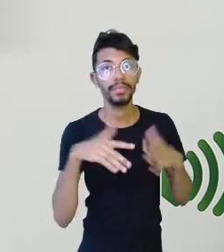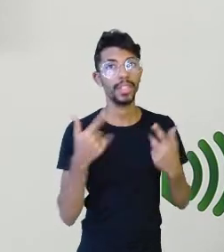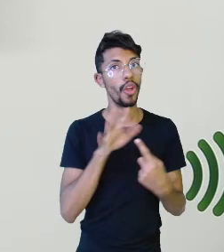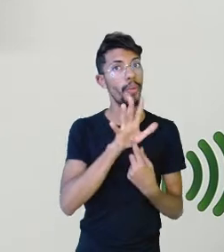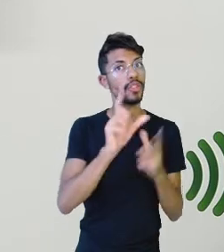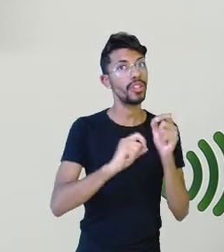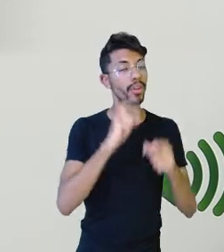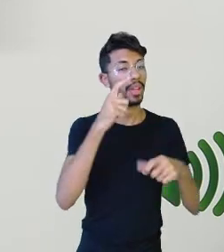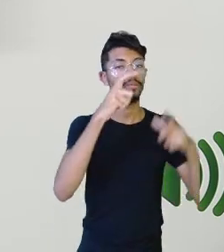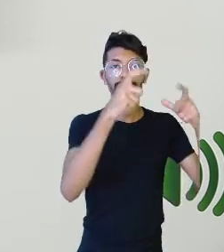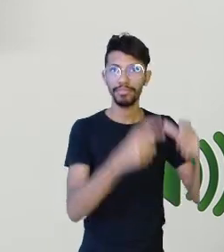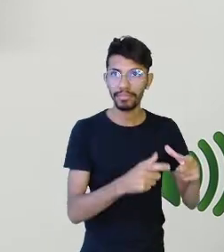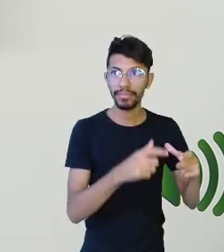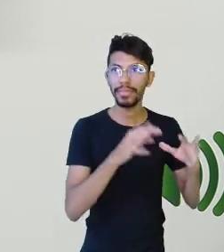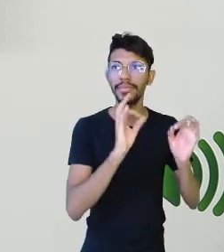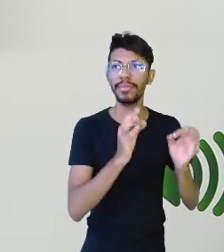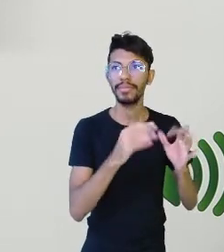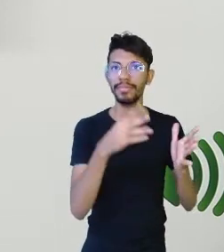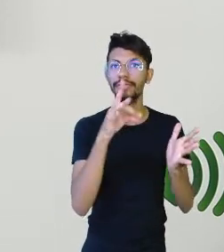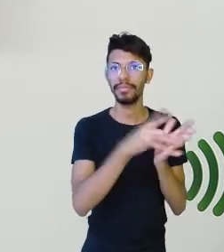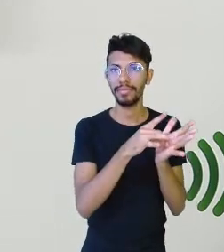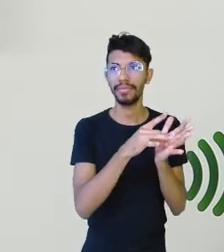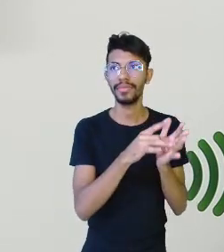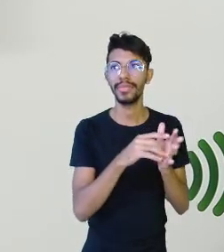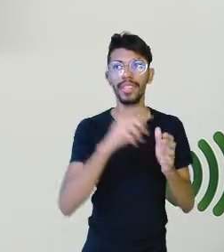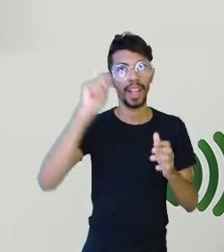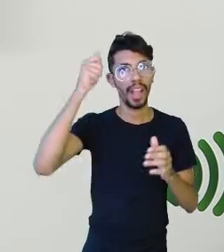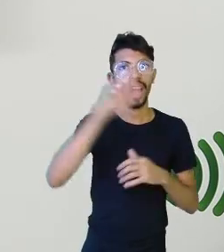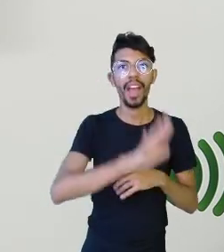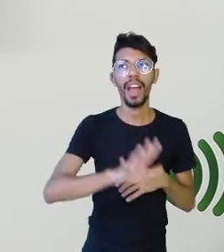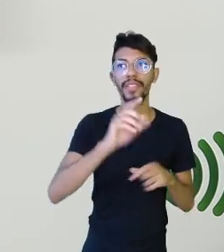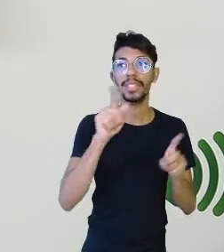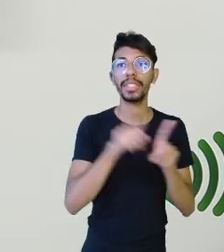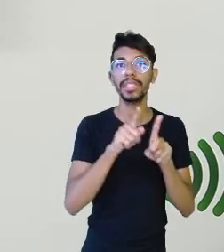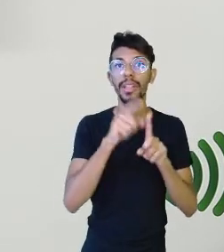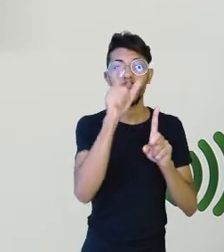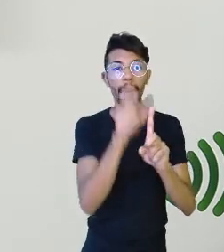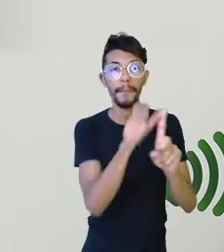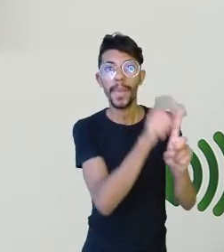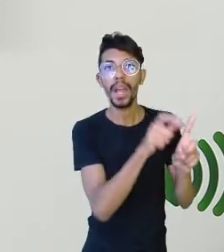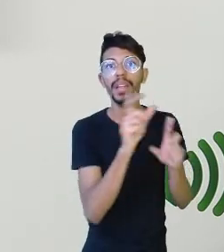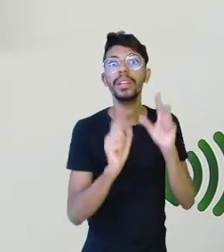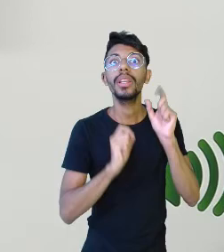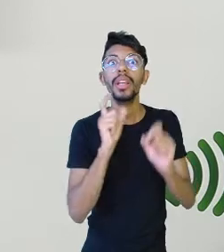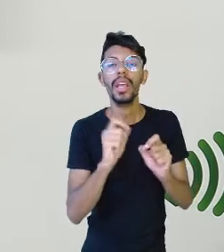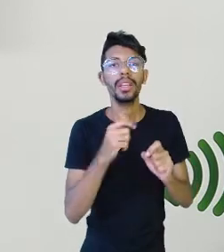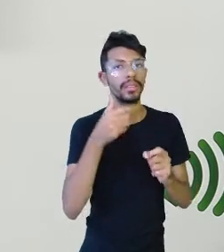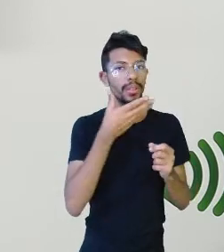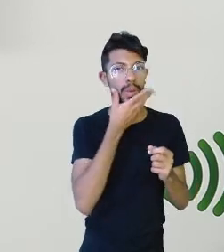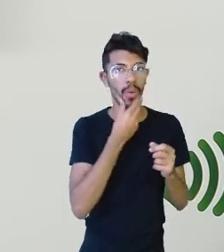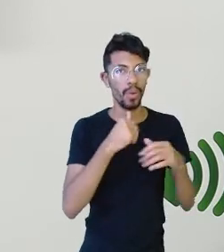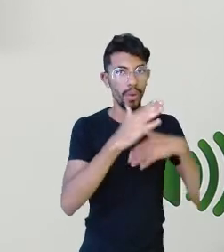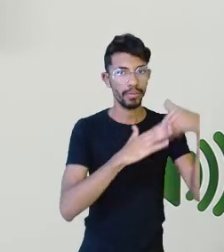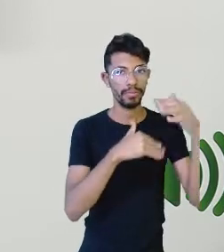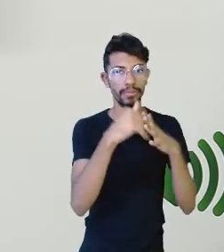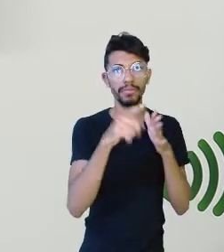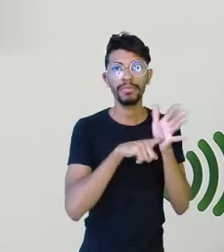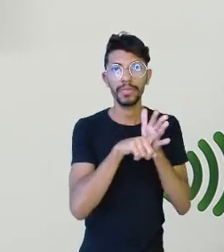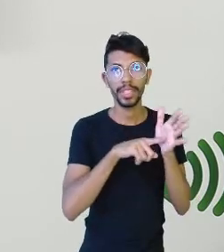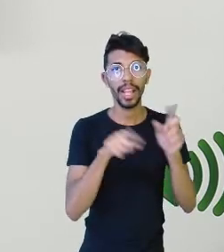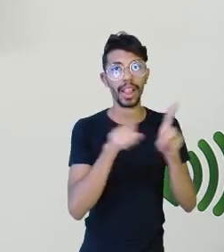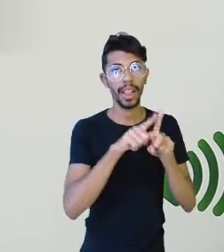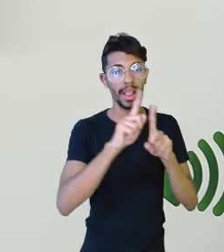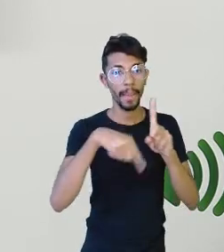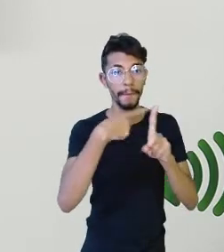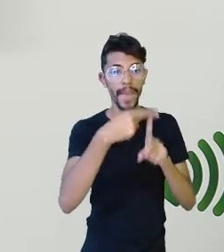dei o local, lembra do local delimitado? A África. As personagens, quem são? O explorador e as crianças. Então